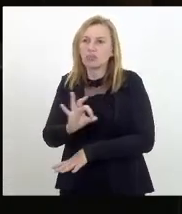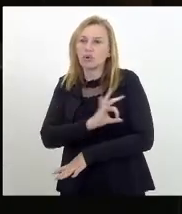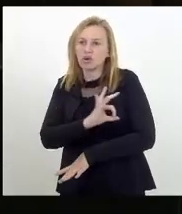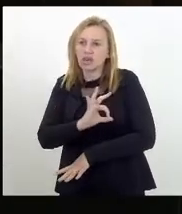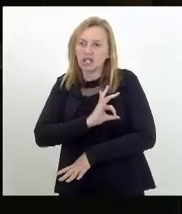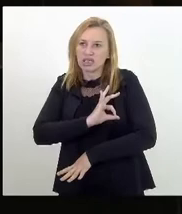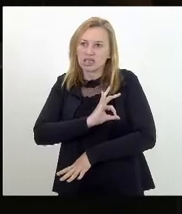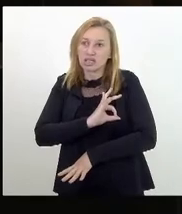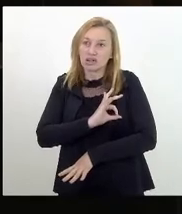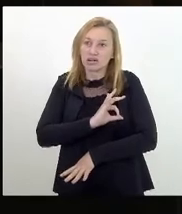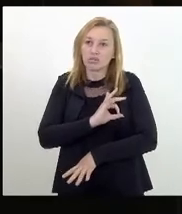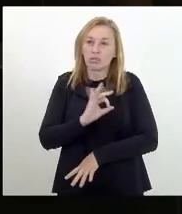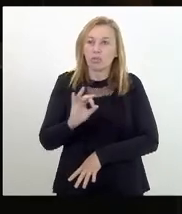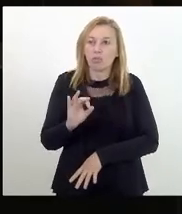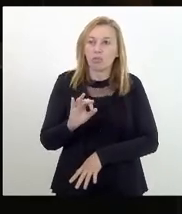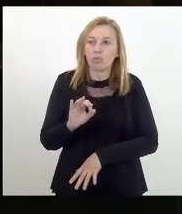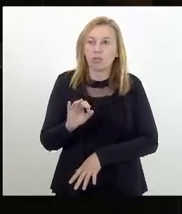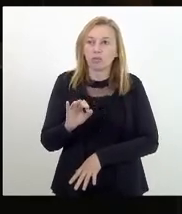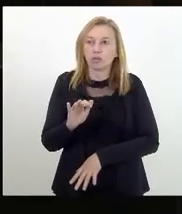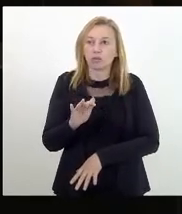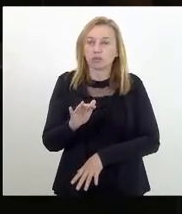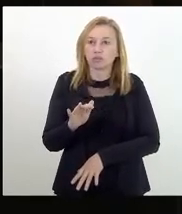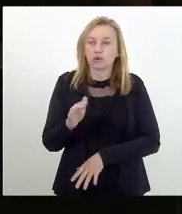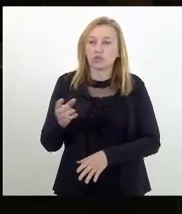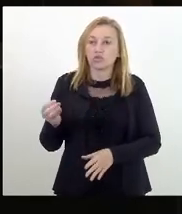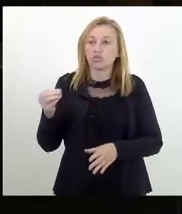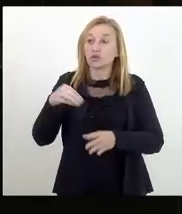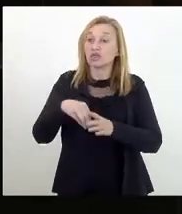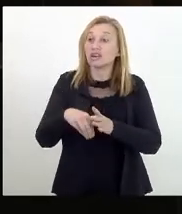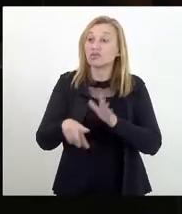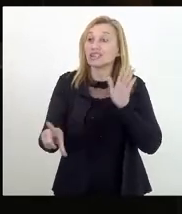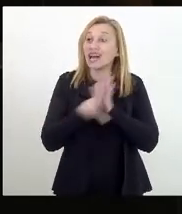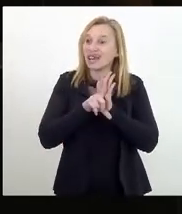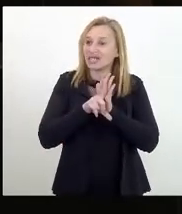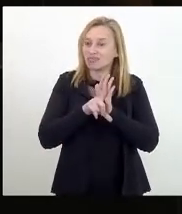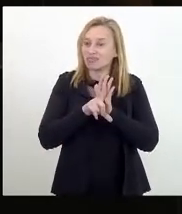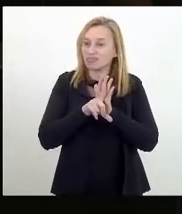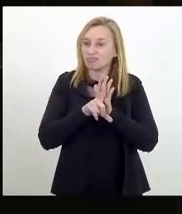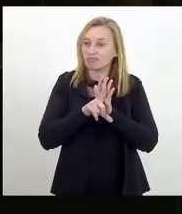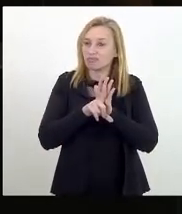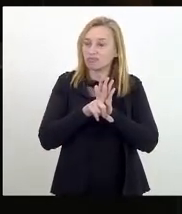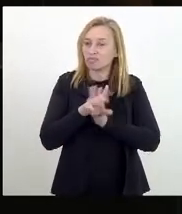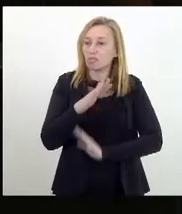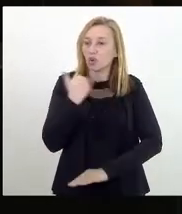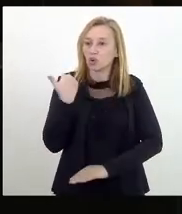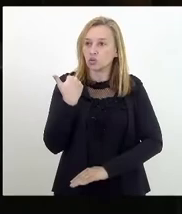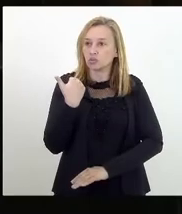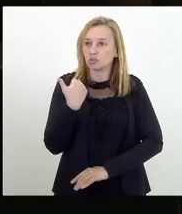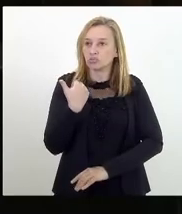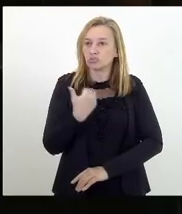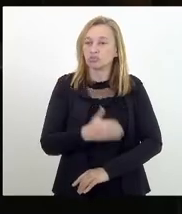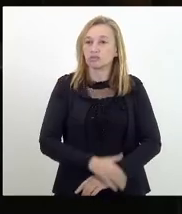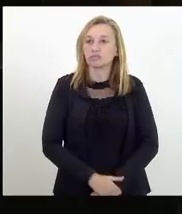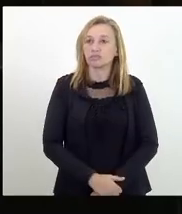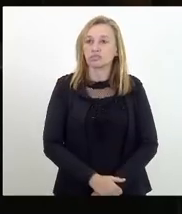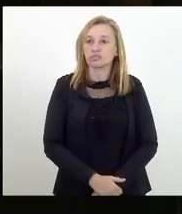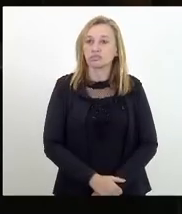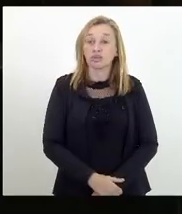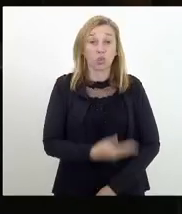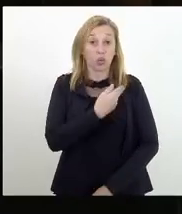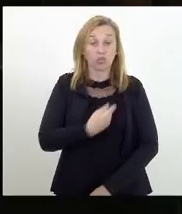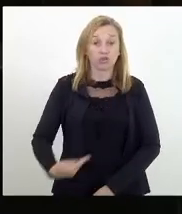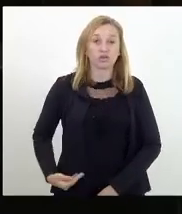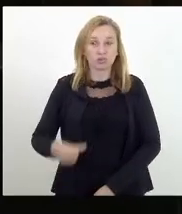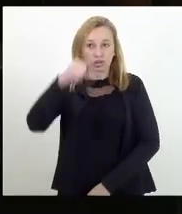Civil foram dentro da legalidade abatidos E aí o